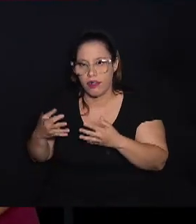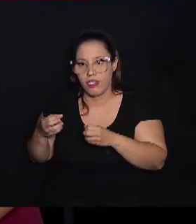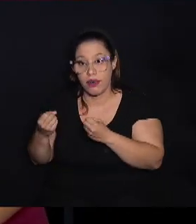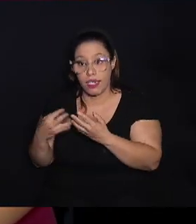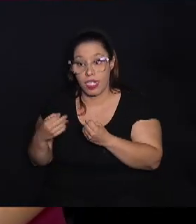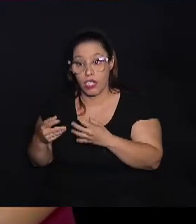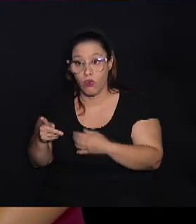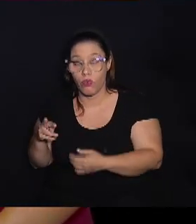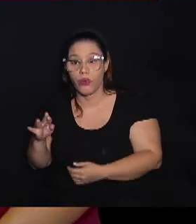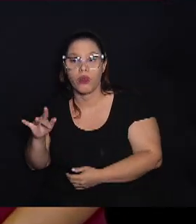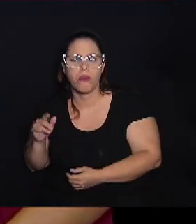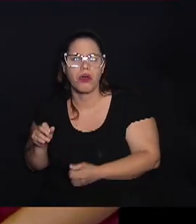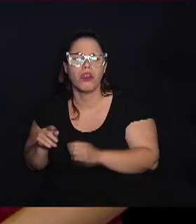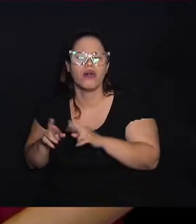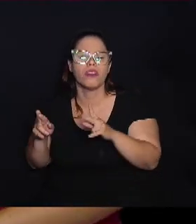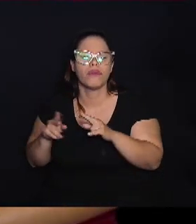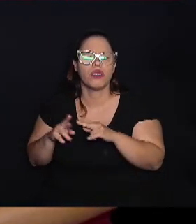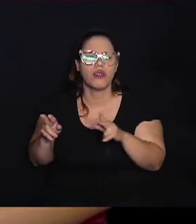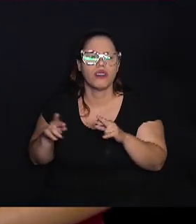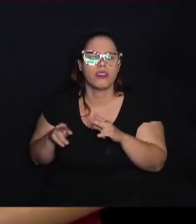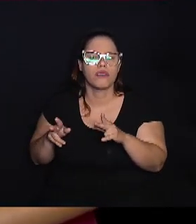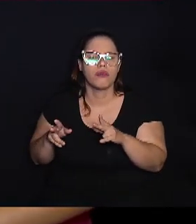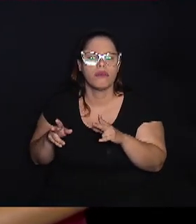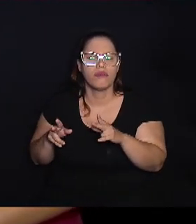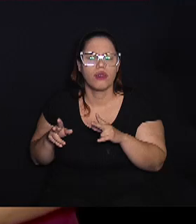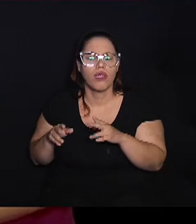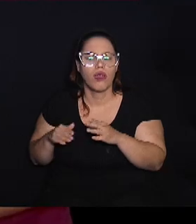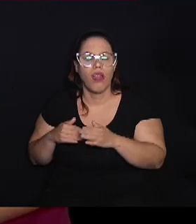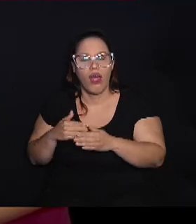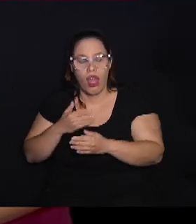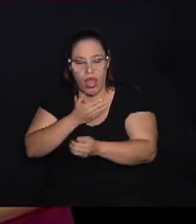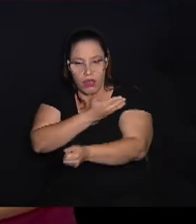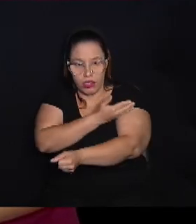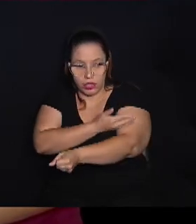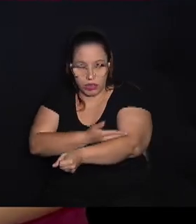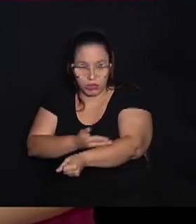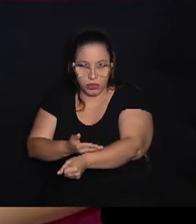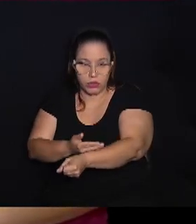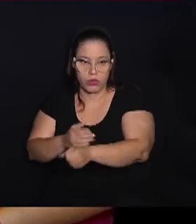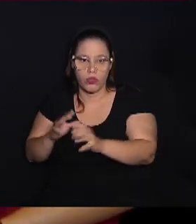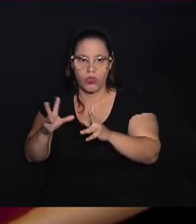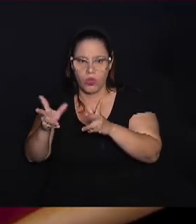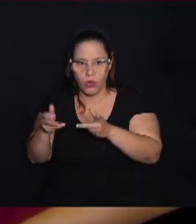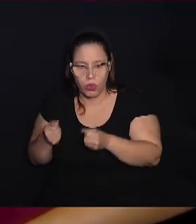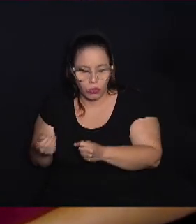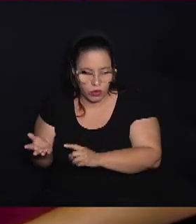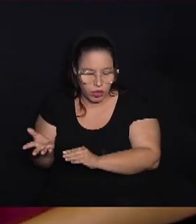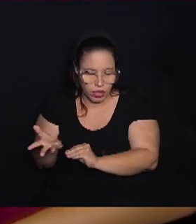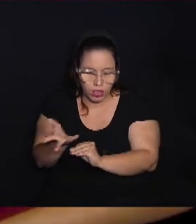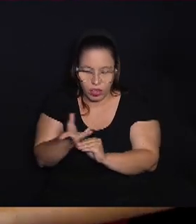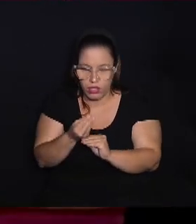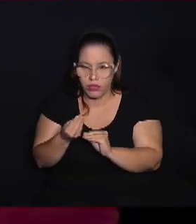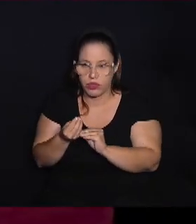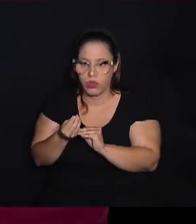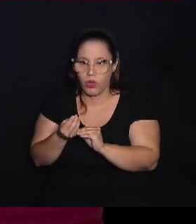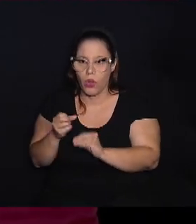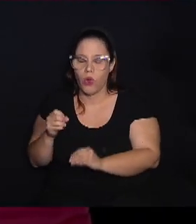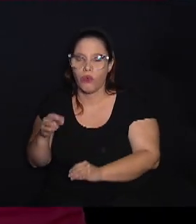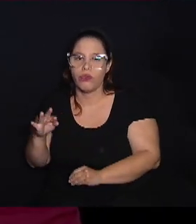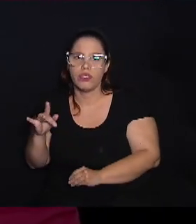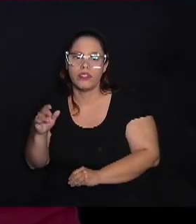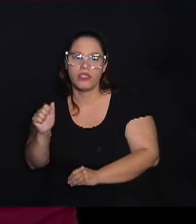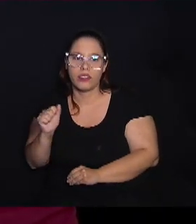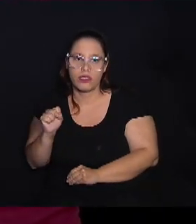que as pessoas têm. Isso. A gente costuma trabalhar com todas as linguagens artísticas. Então, a gente trabalha através de oficinas,